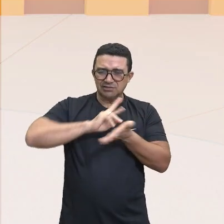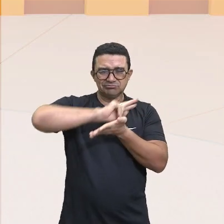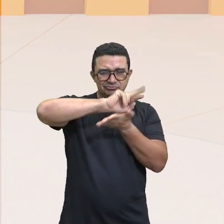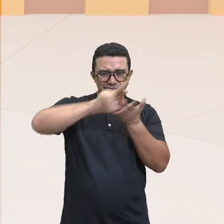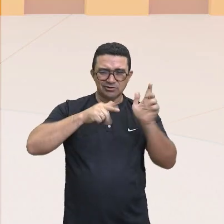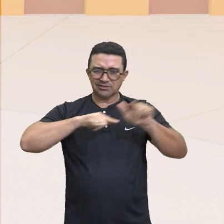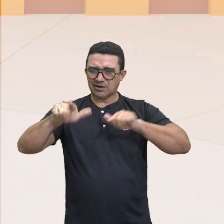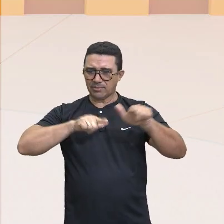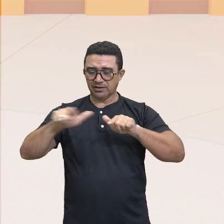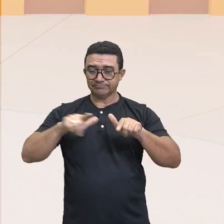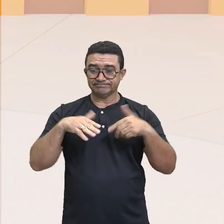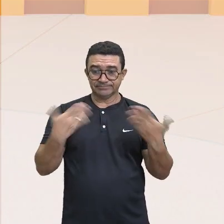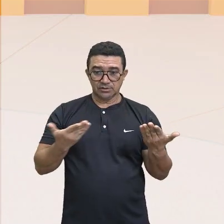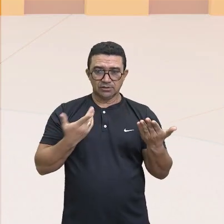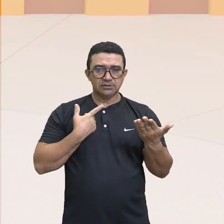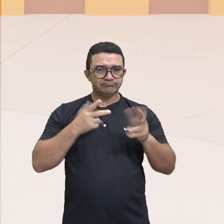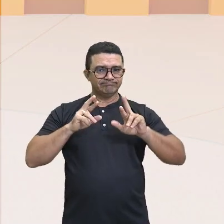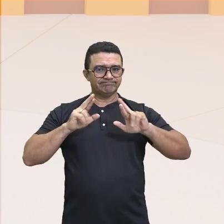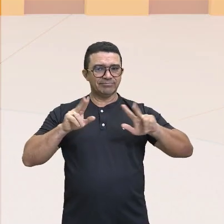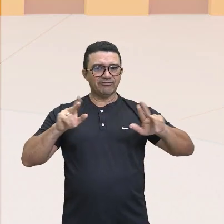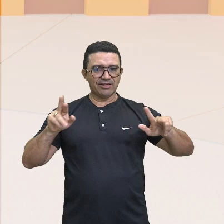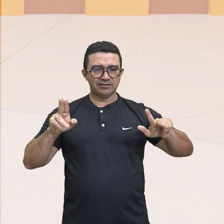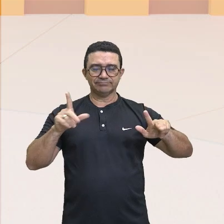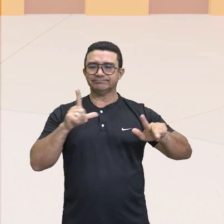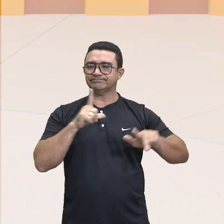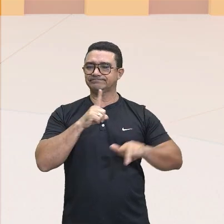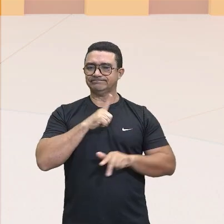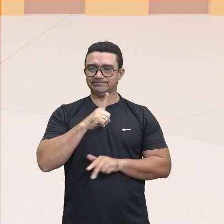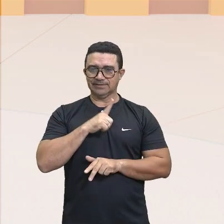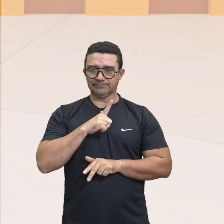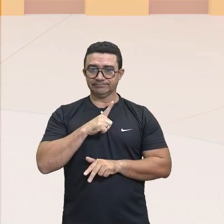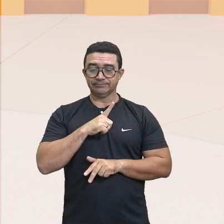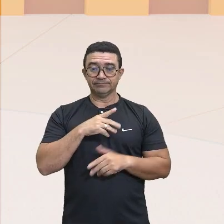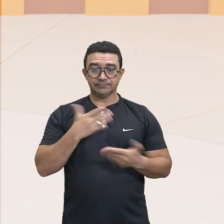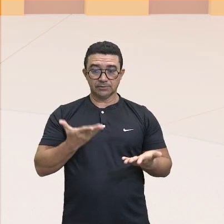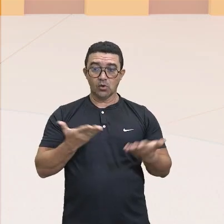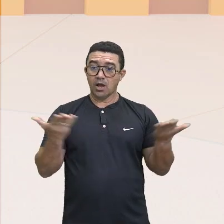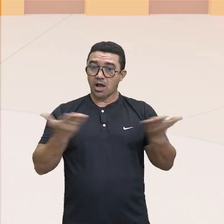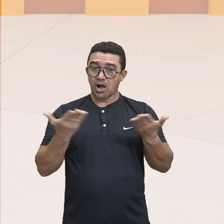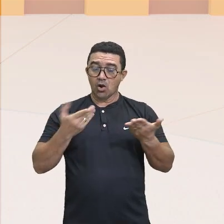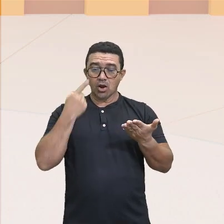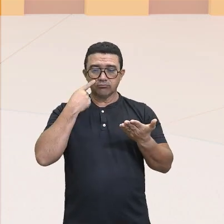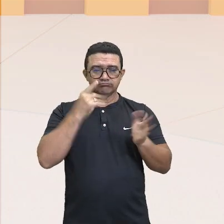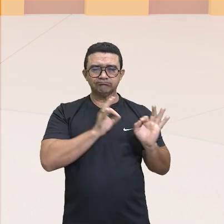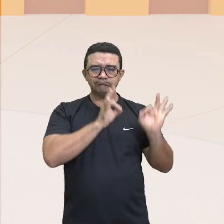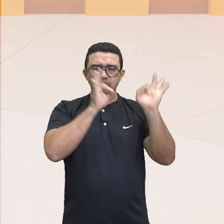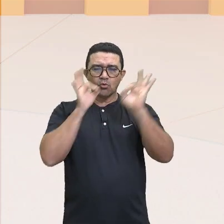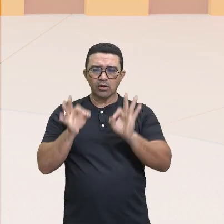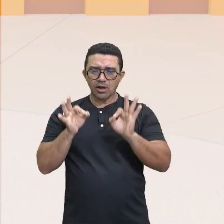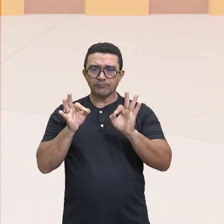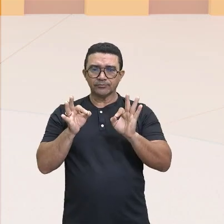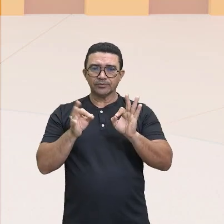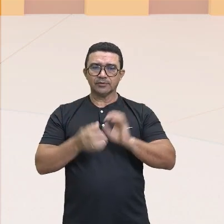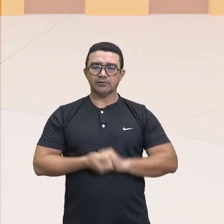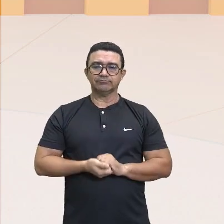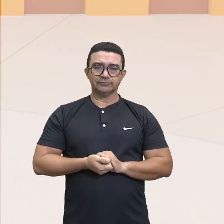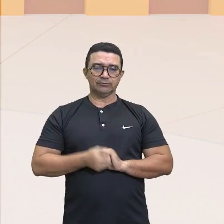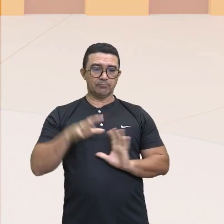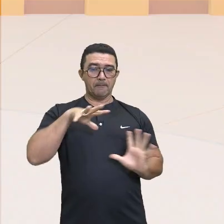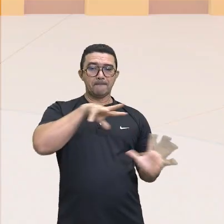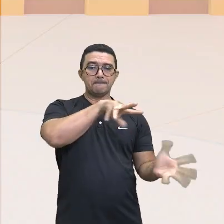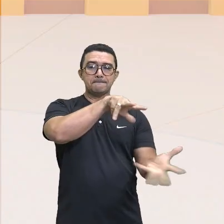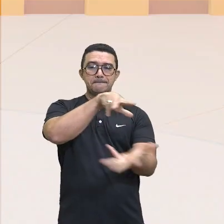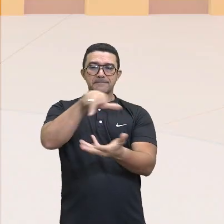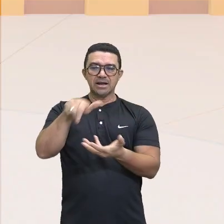Essas diferenças, elas existem. E aí, pessoal, a gente vai dar uma olhada aqui agora, nessa nosso planeta Terra, para a gente ter